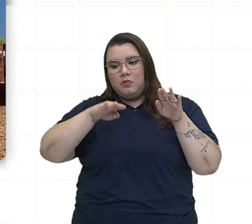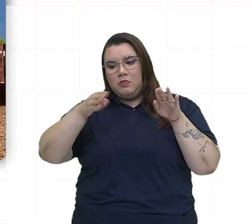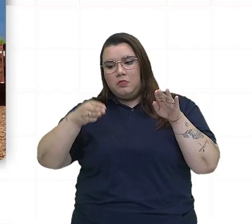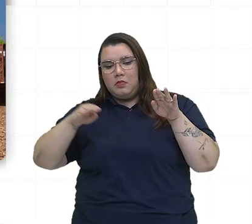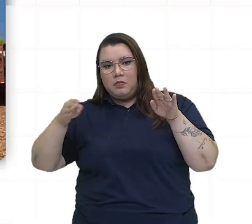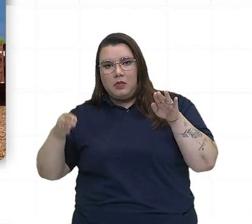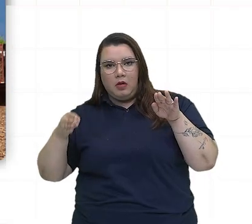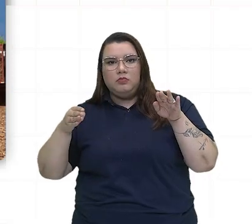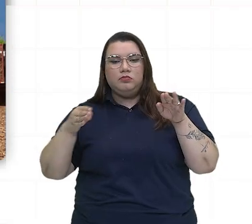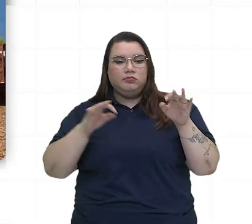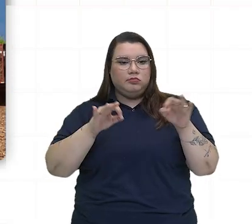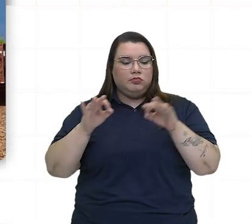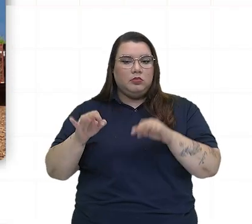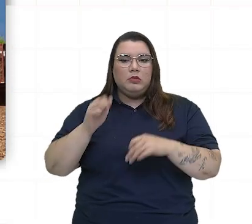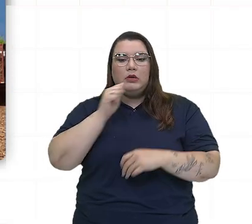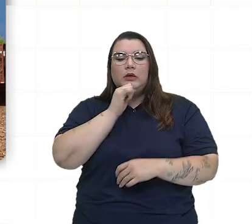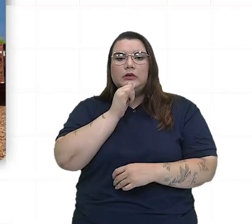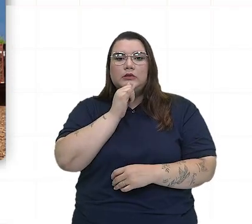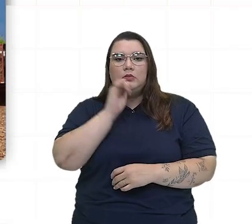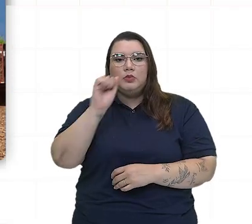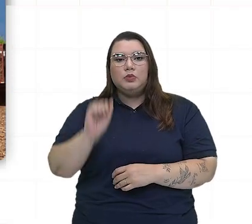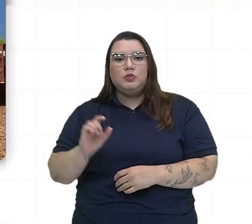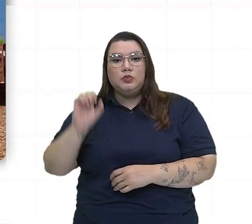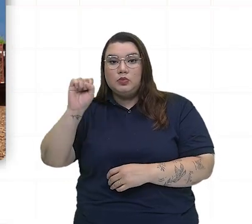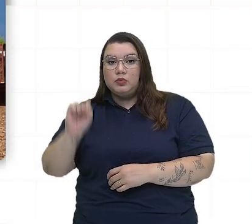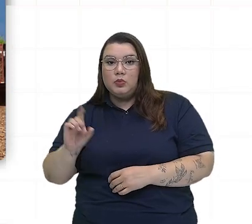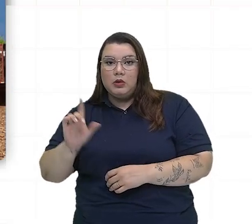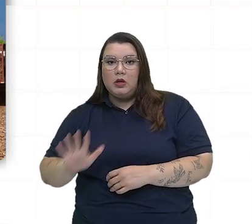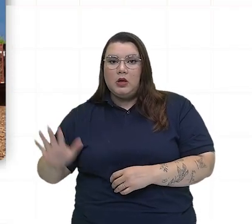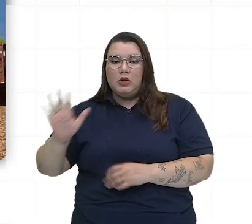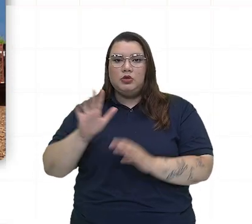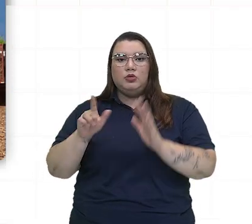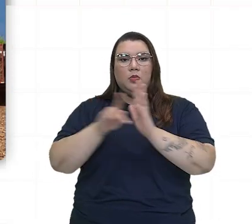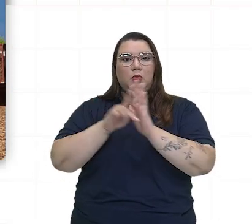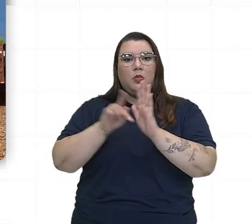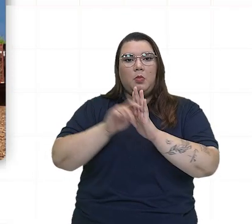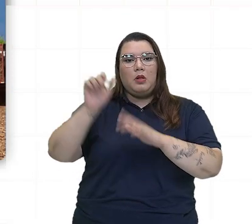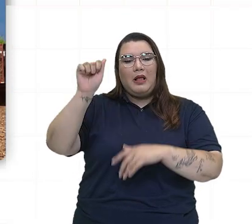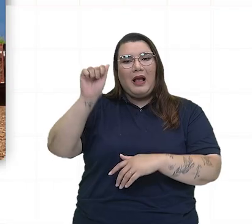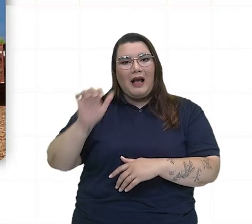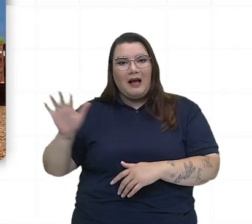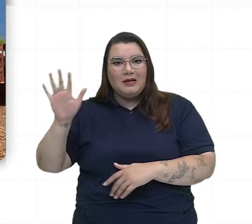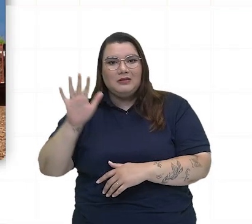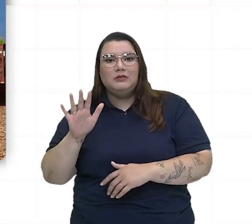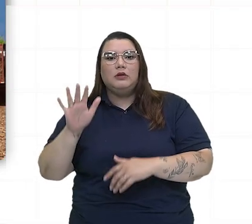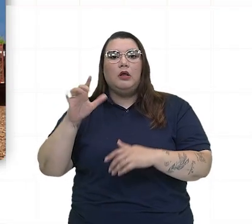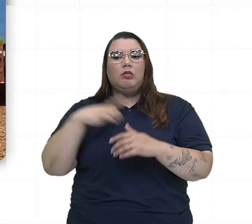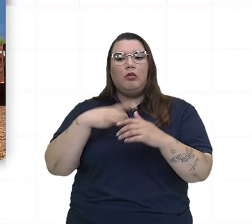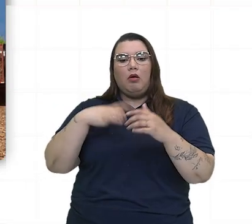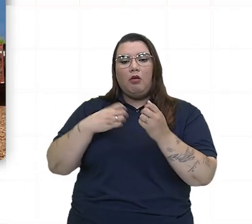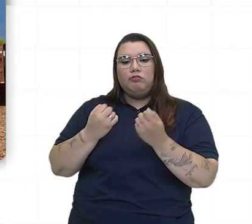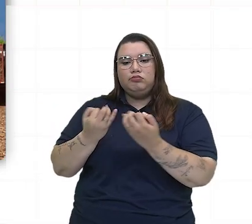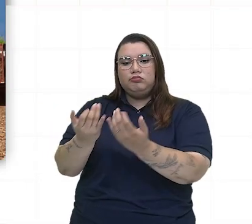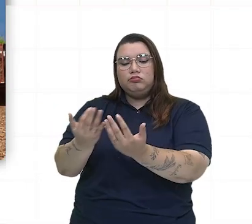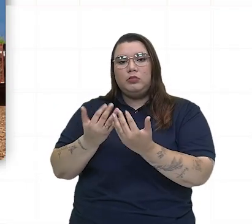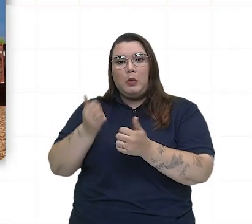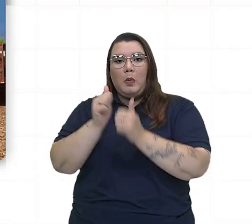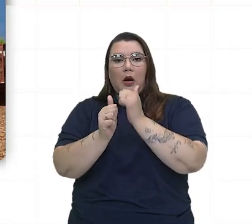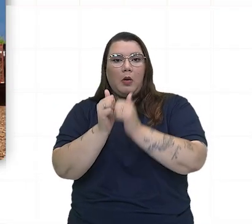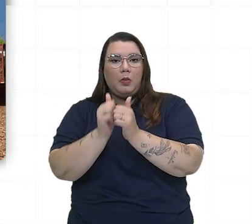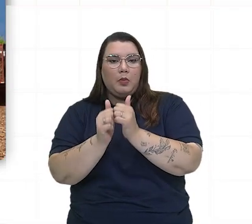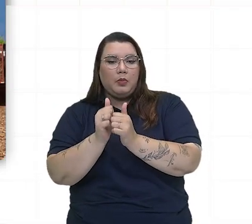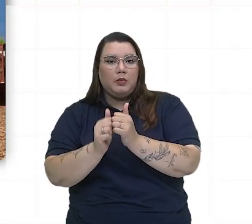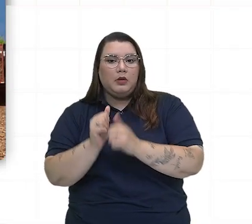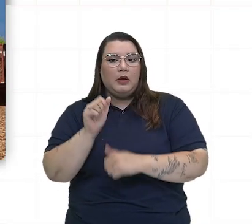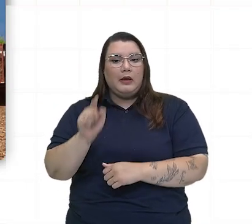cultivo. Então, no Sudeste Asiático, por exemplo, onde se cultiva o arroz, essa técnica, devido